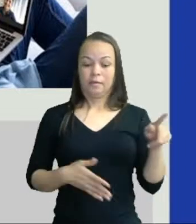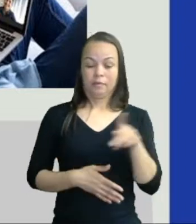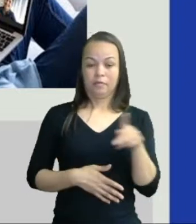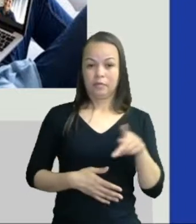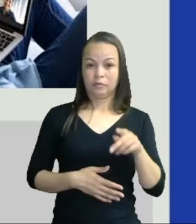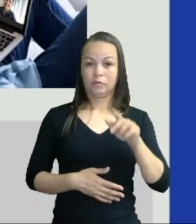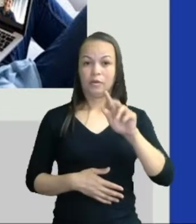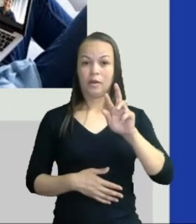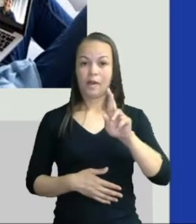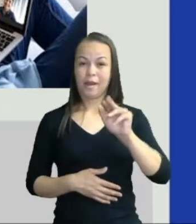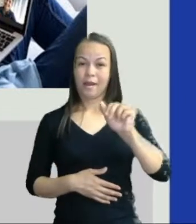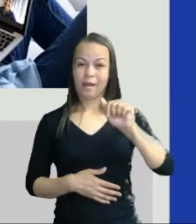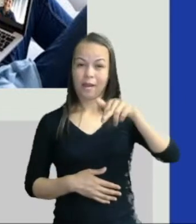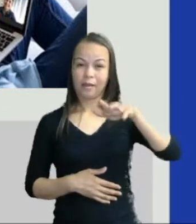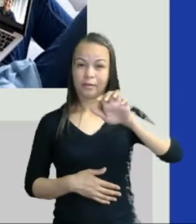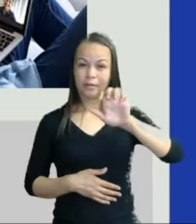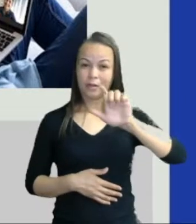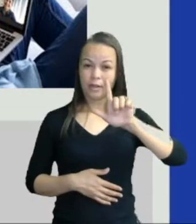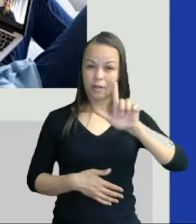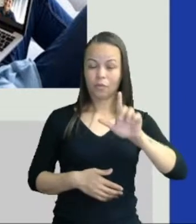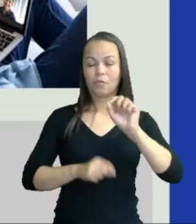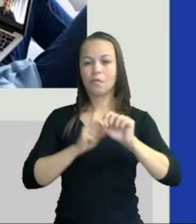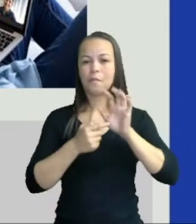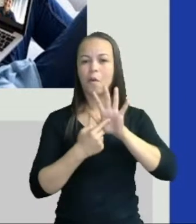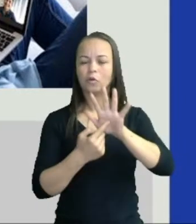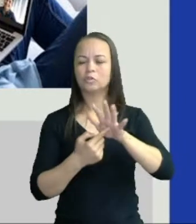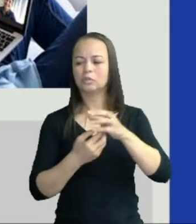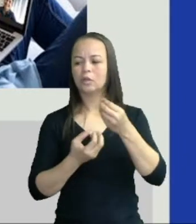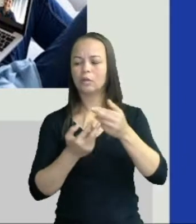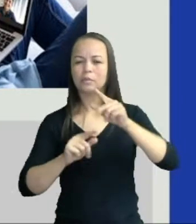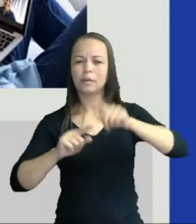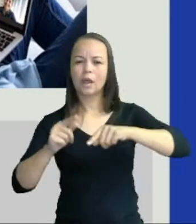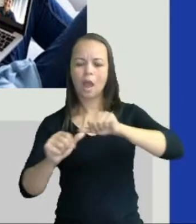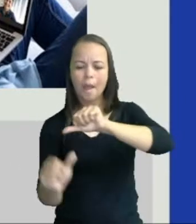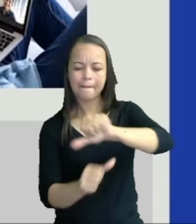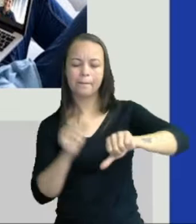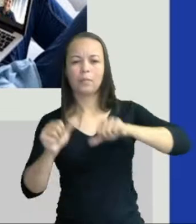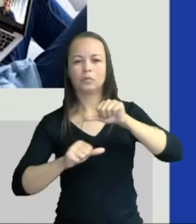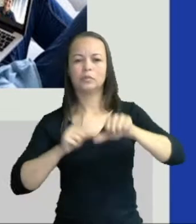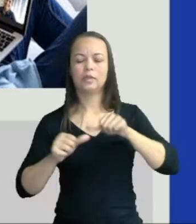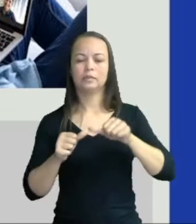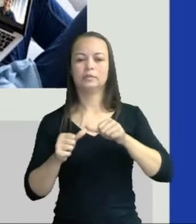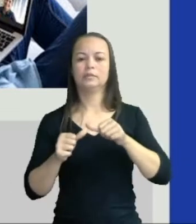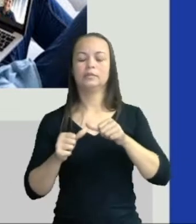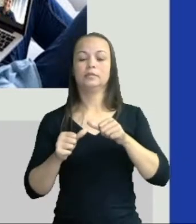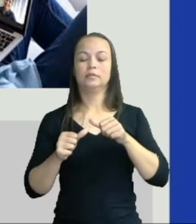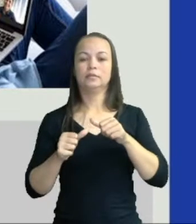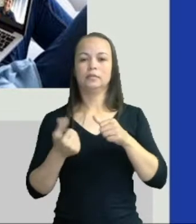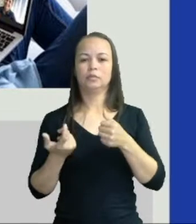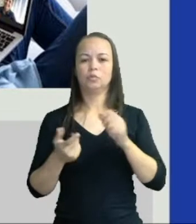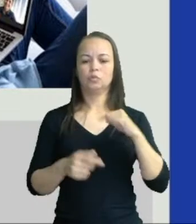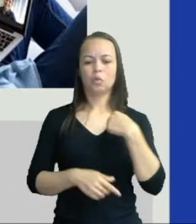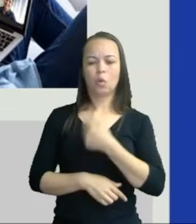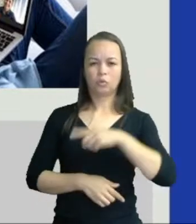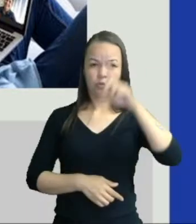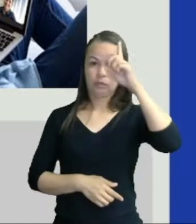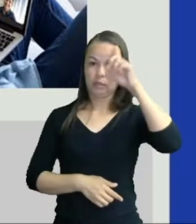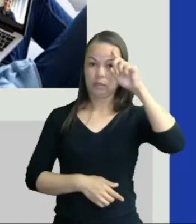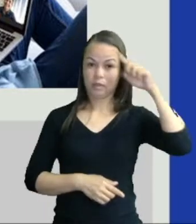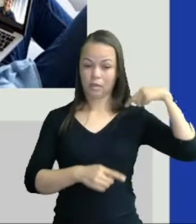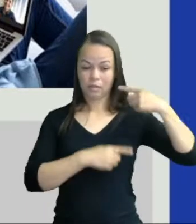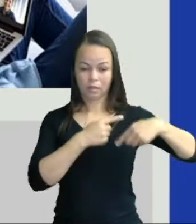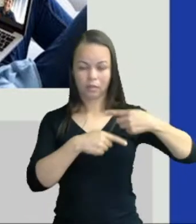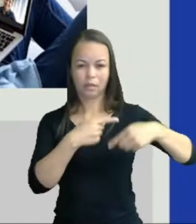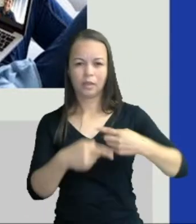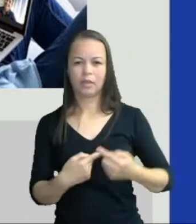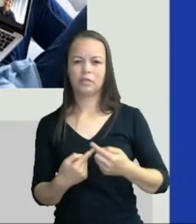traz quais os principais tipos de mudança que os objetos do nosso cotidiano, sofreram ao longo